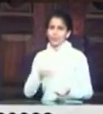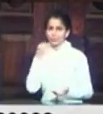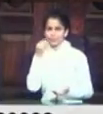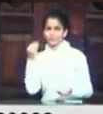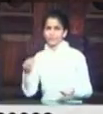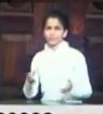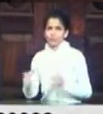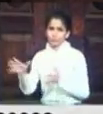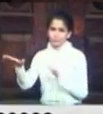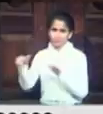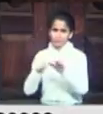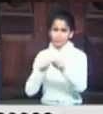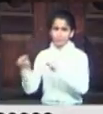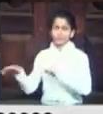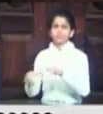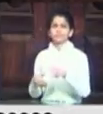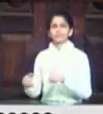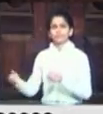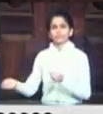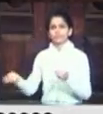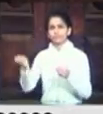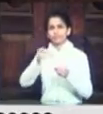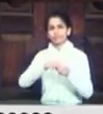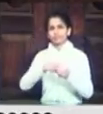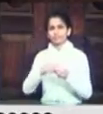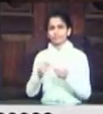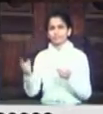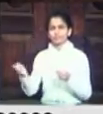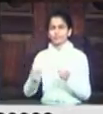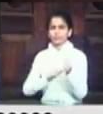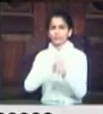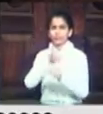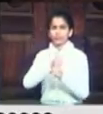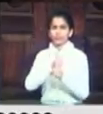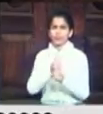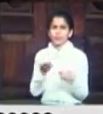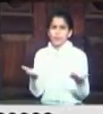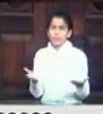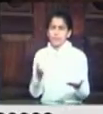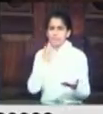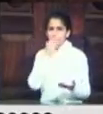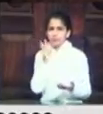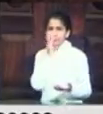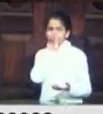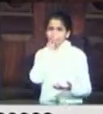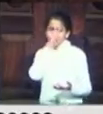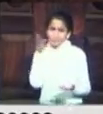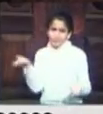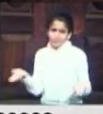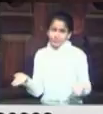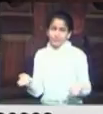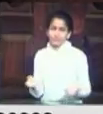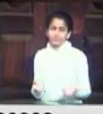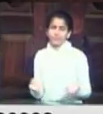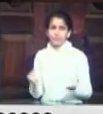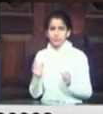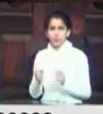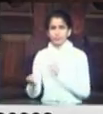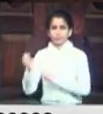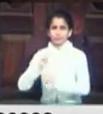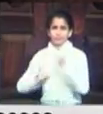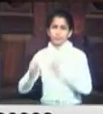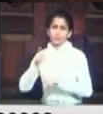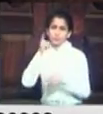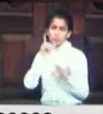esses servidores. E o Estado vai fazer a economia. Seria um absurdo, mas o Estado estaria fazendo